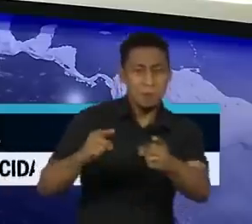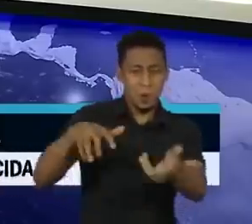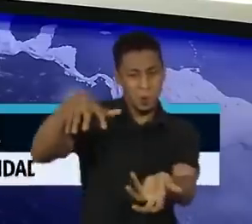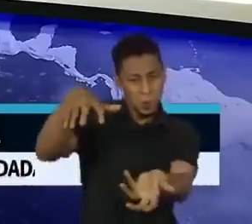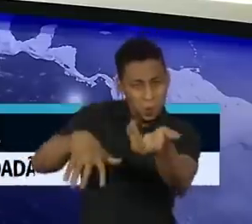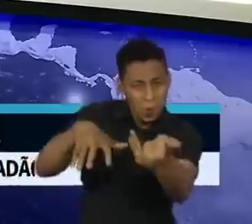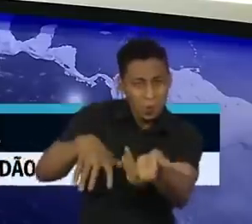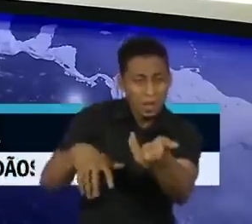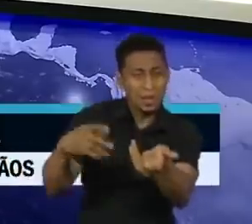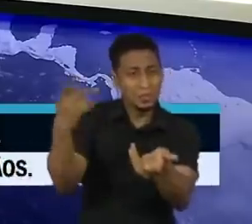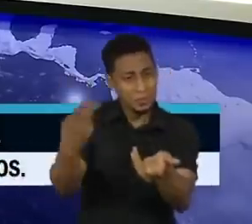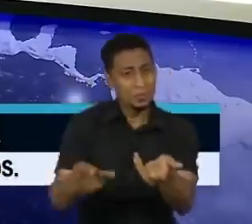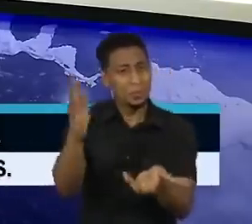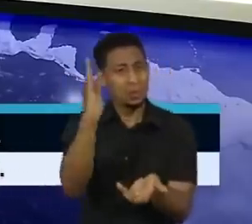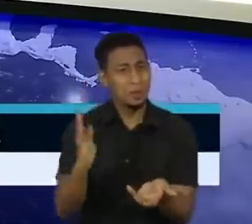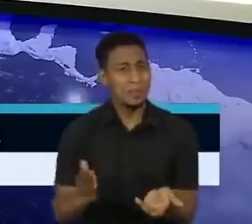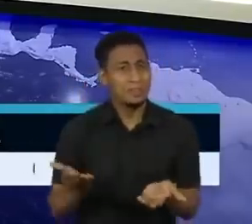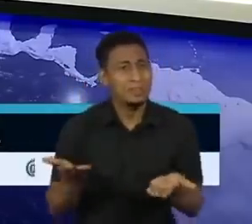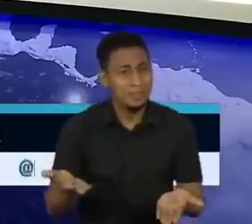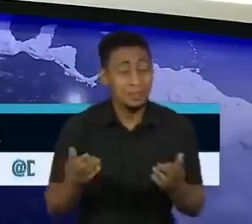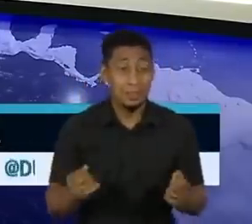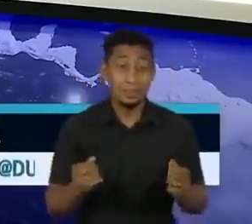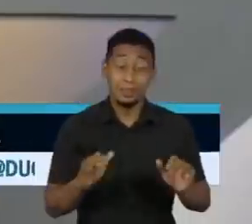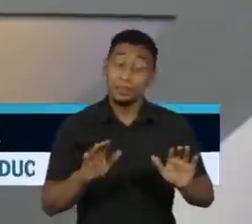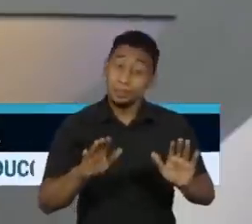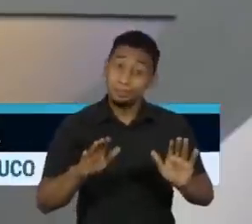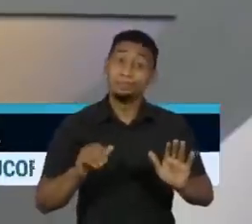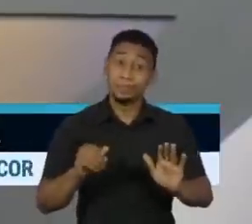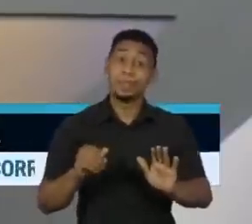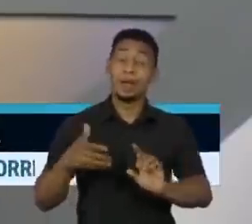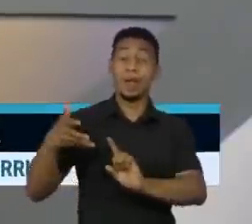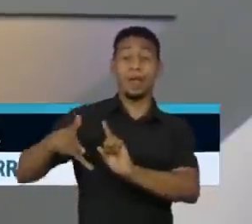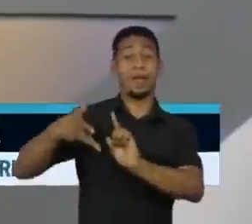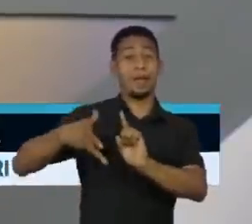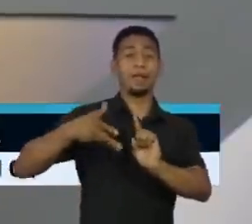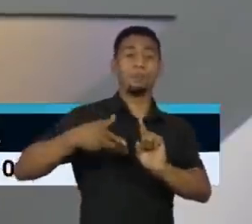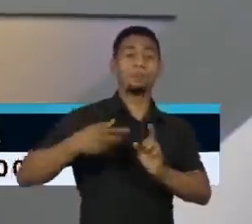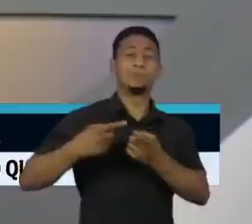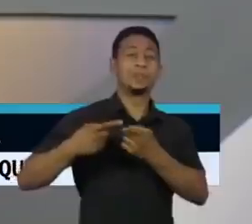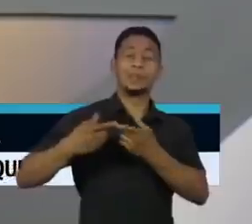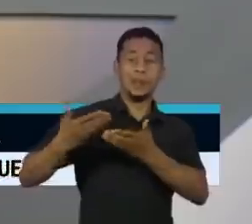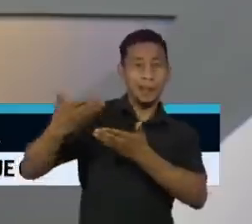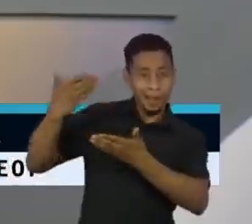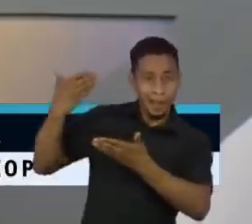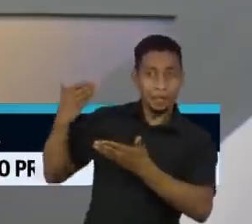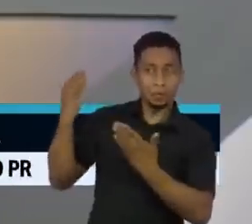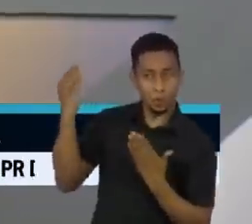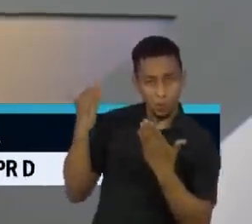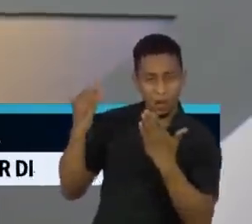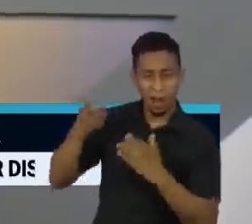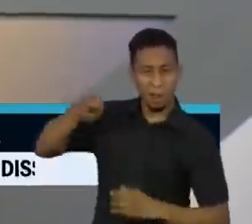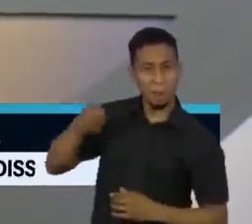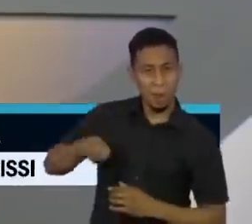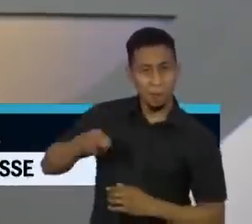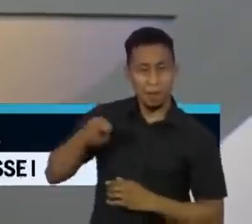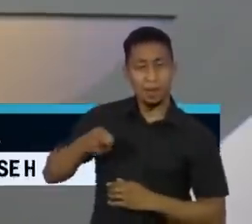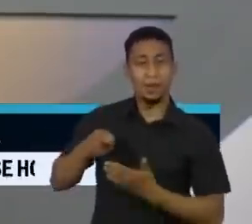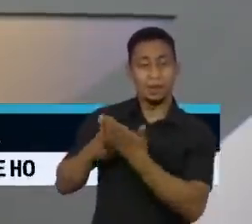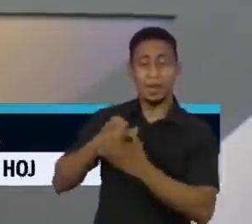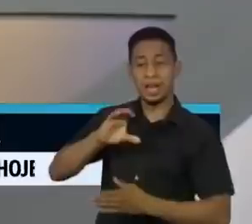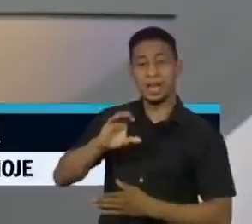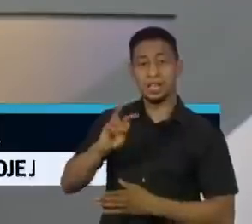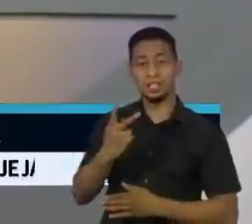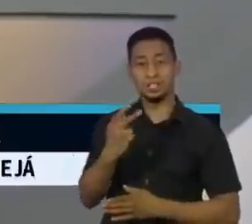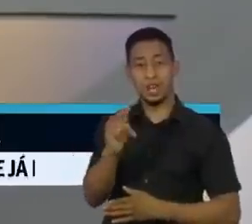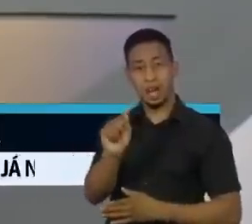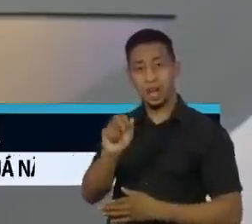Congresso Nacional, o que é, aliás, muito comum entre populistas autoritários, né? Se nós pegarmos Chávez, se nós pegarmos Orbán,